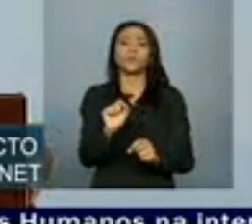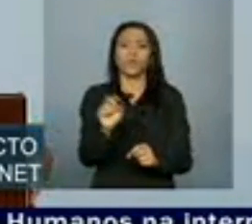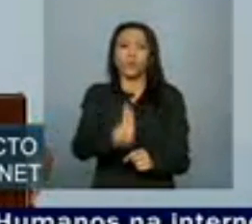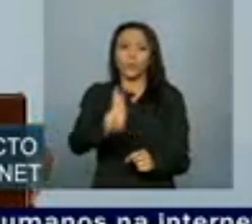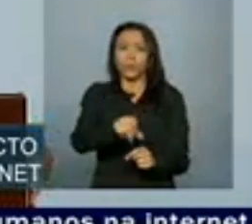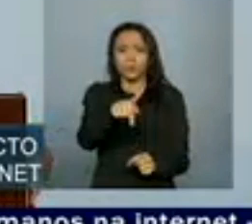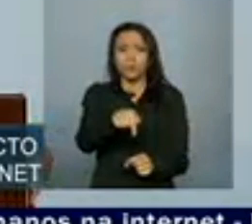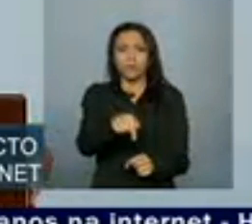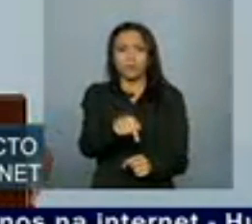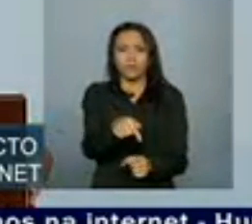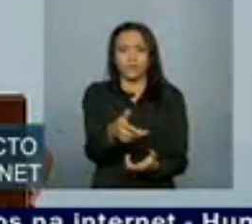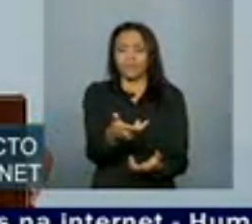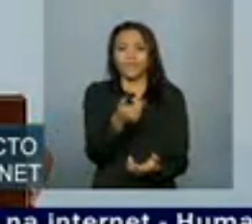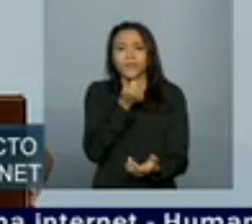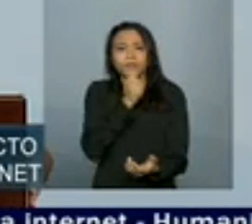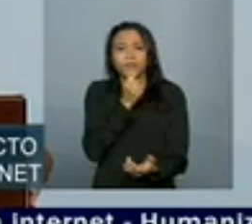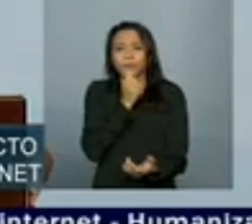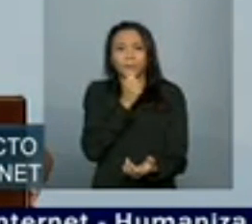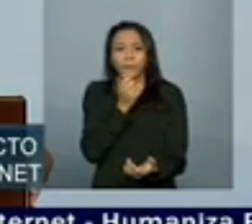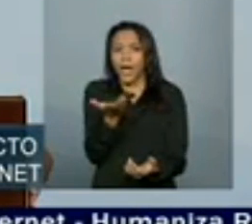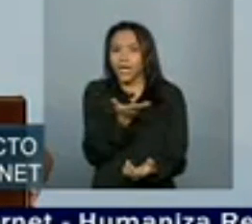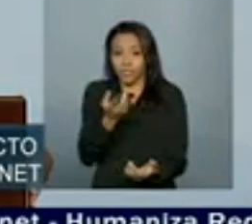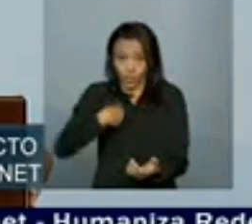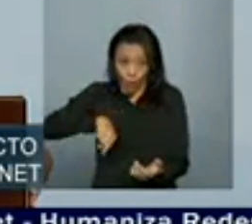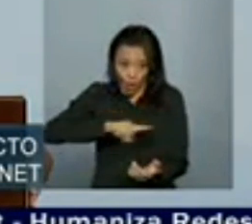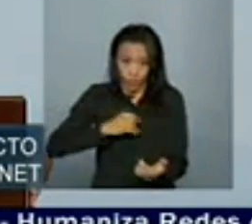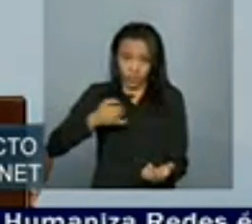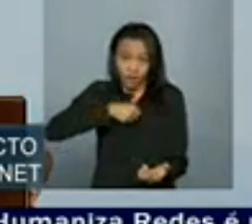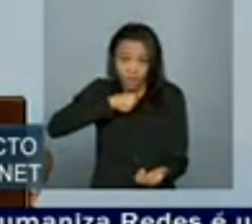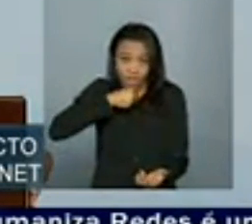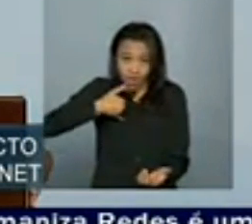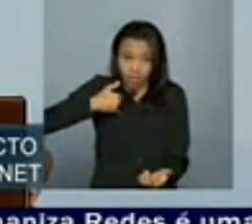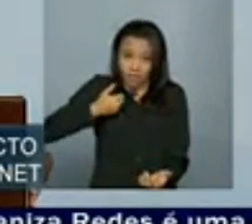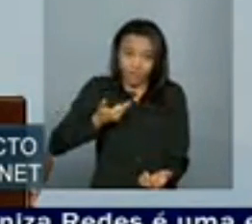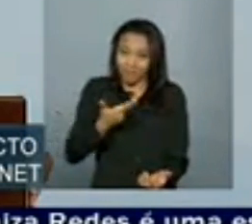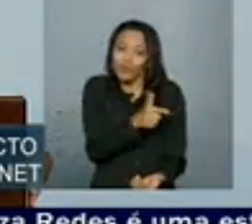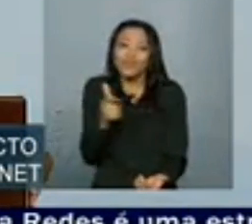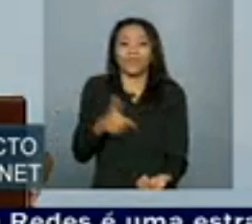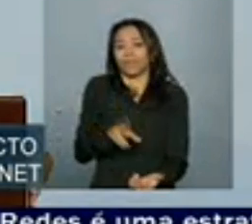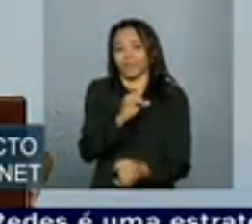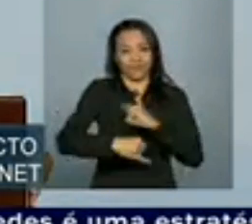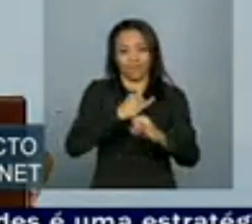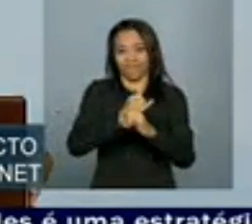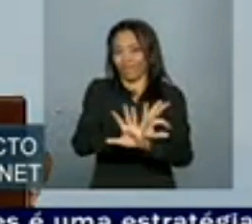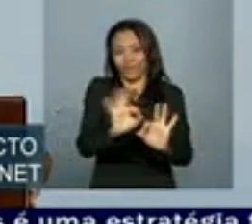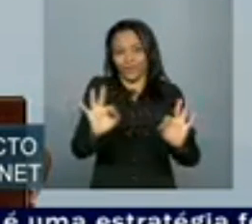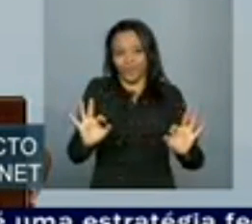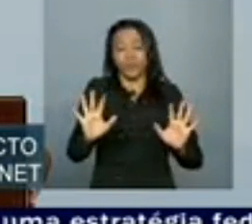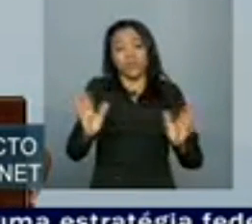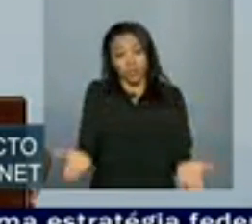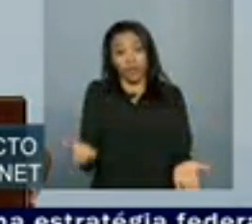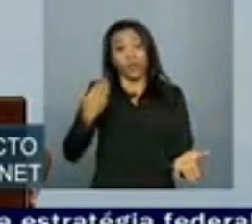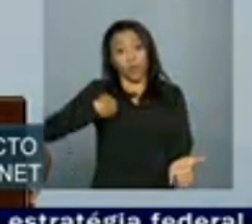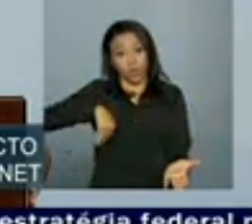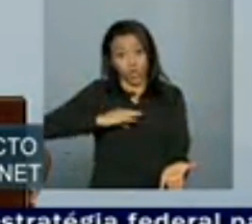não integrou as nossas infâncias nem adolescências. Portanto, como extensão de nossa vida